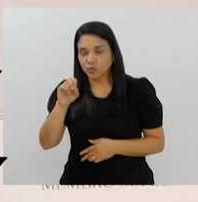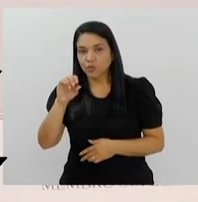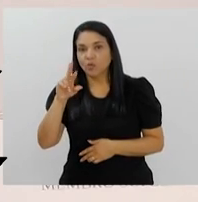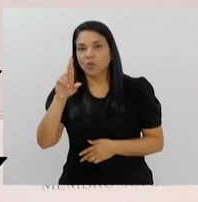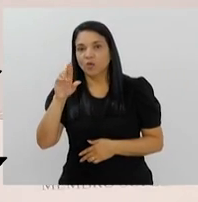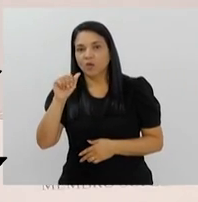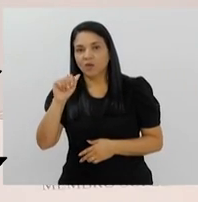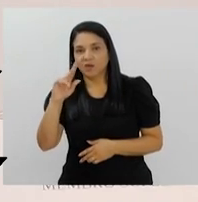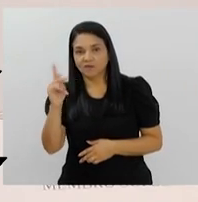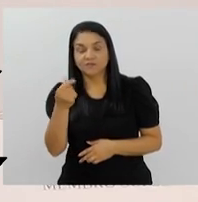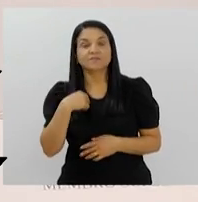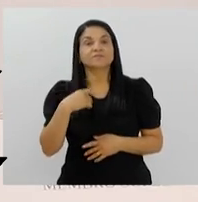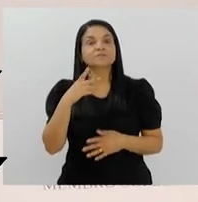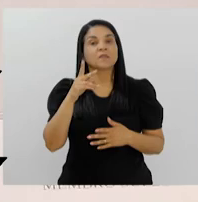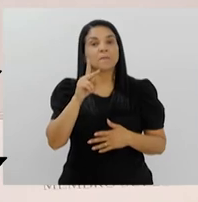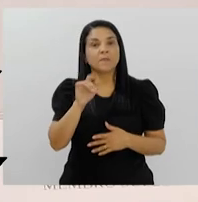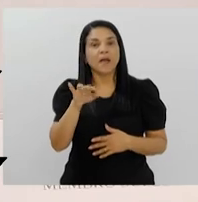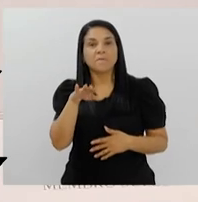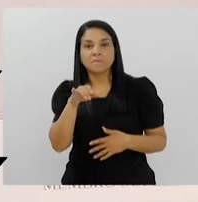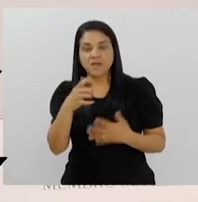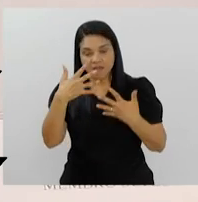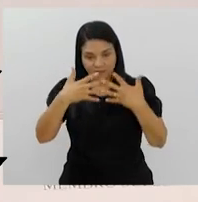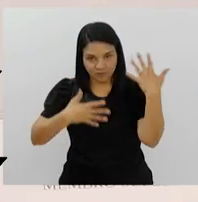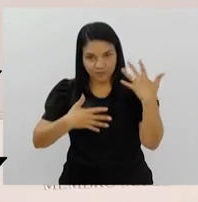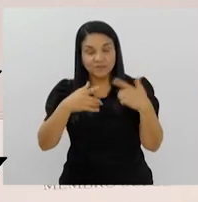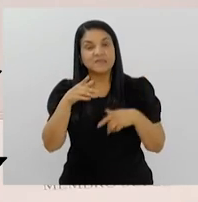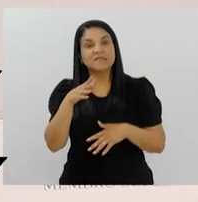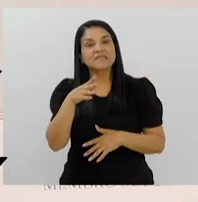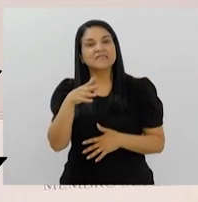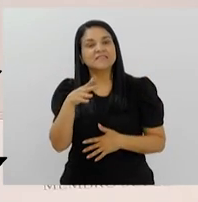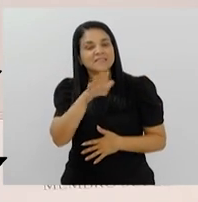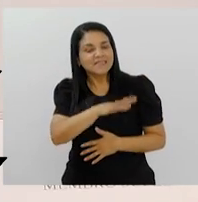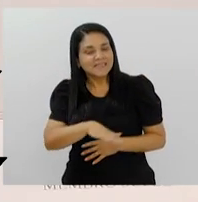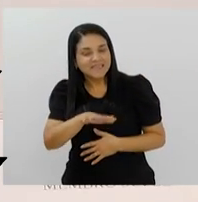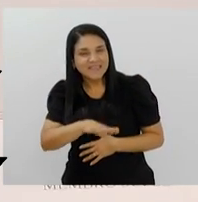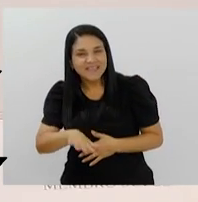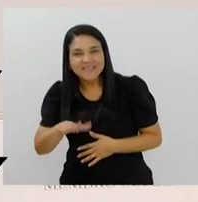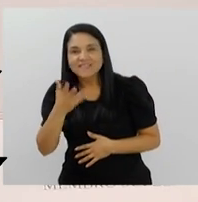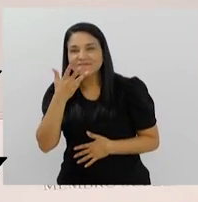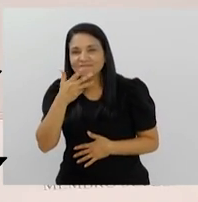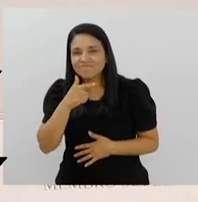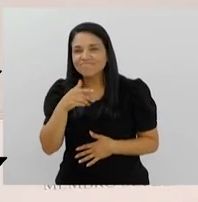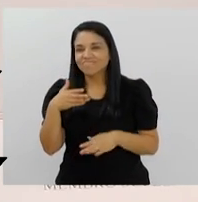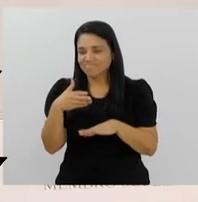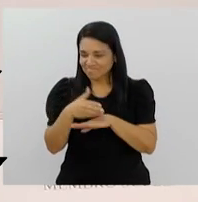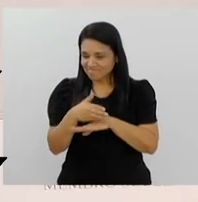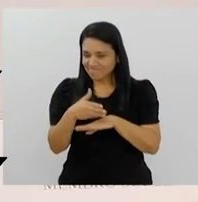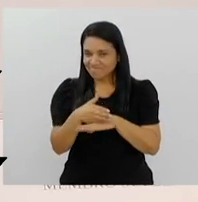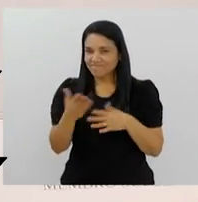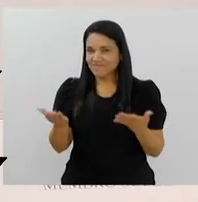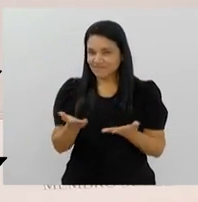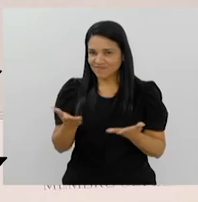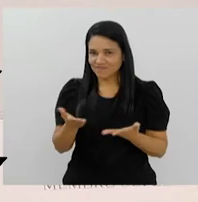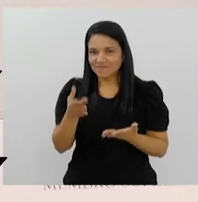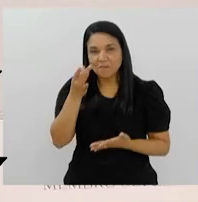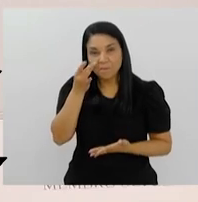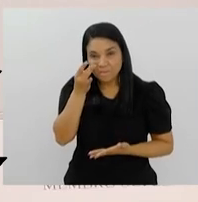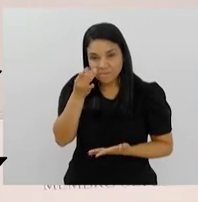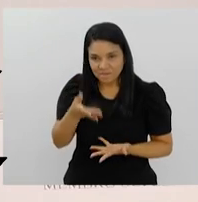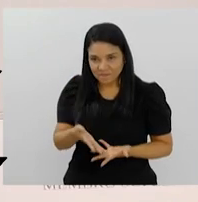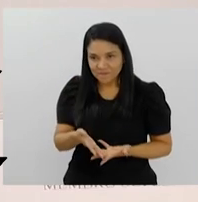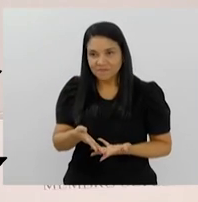atípicos aqui presentes nossas queridas crianças que também estão aqui não é presentes